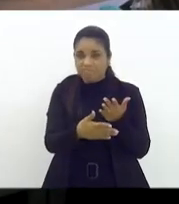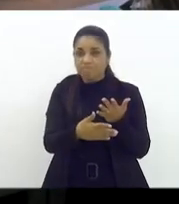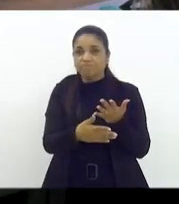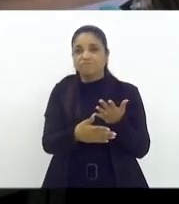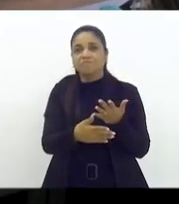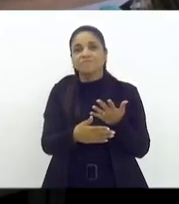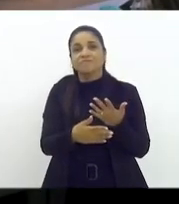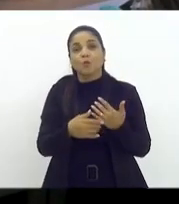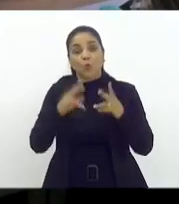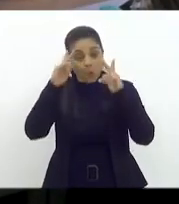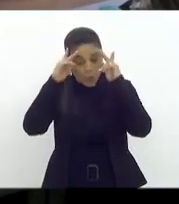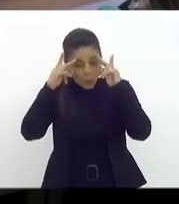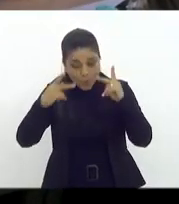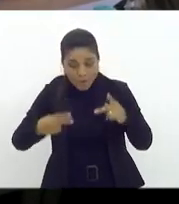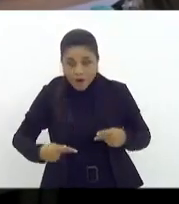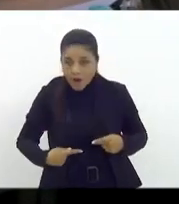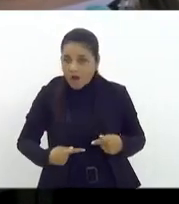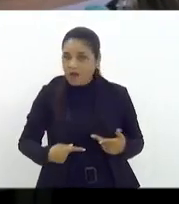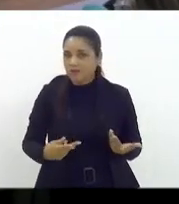humanos